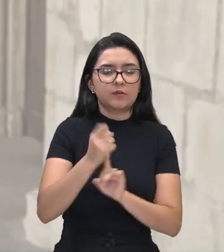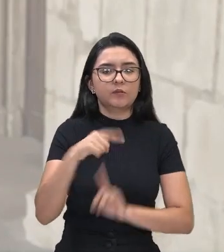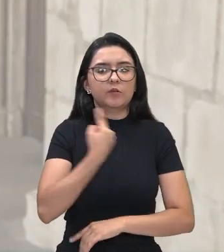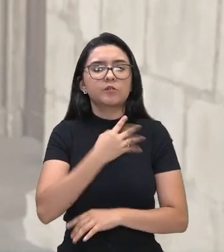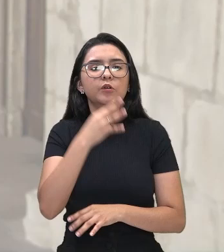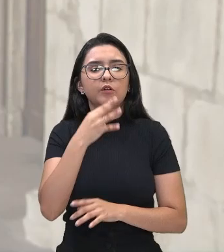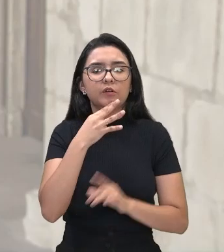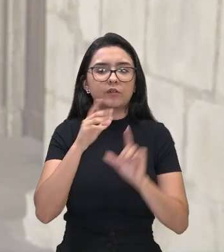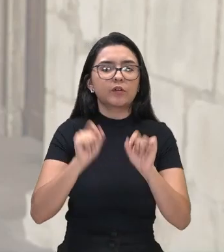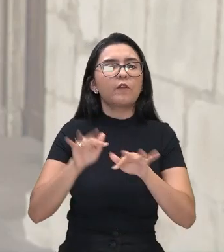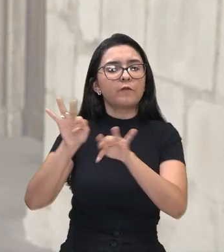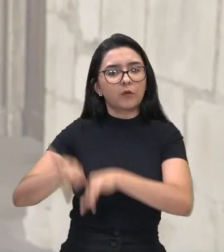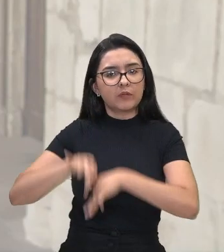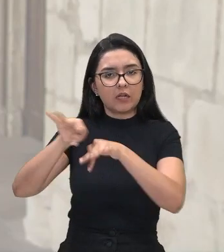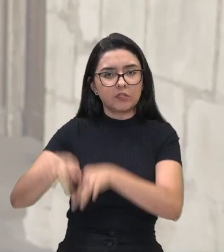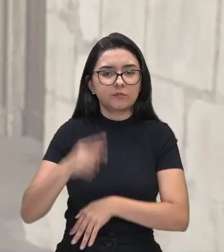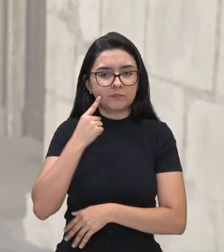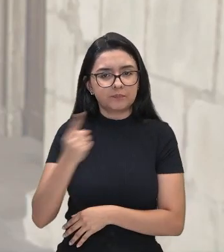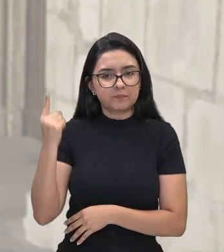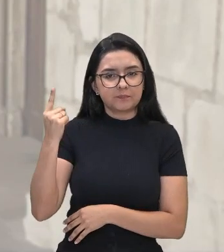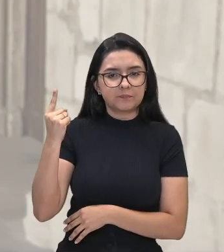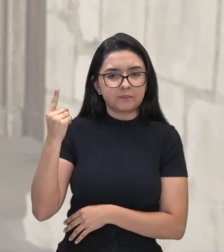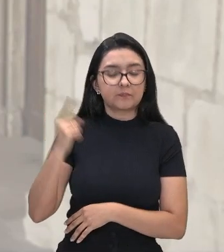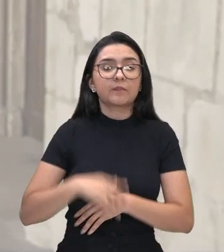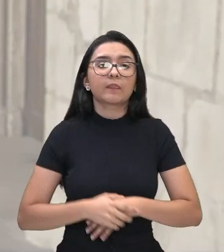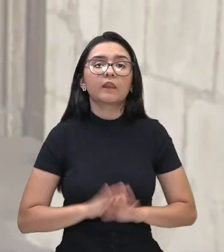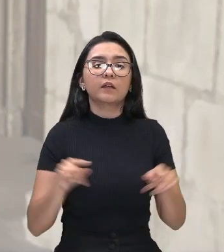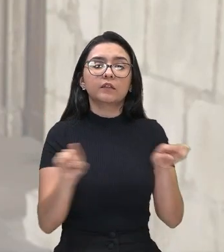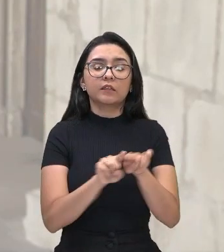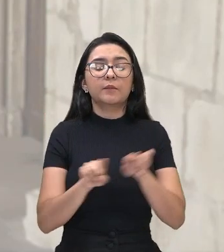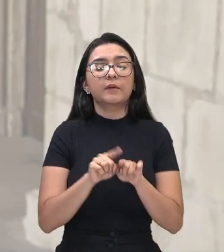como o feudalismo. De outro lado, a